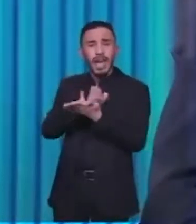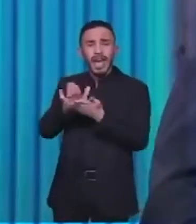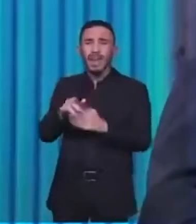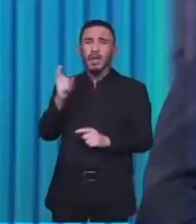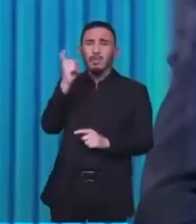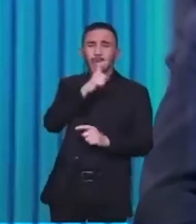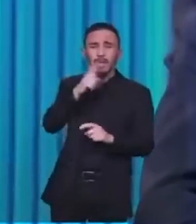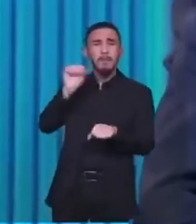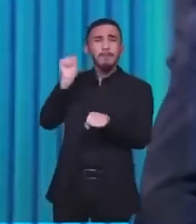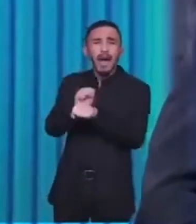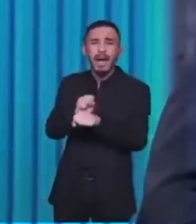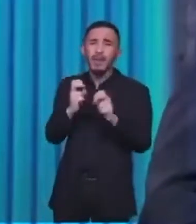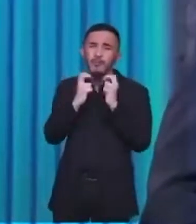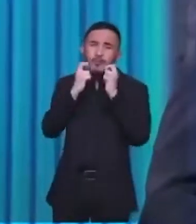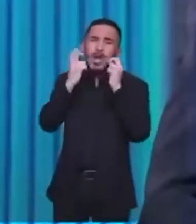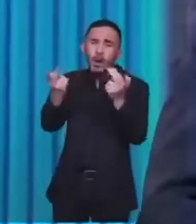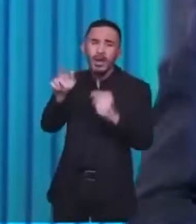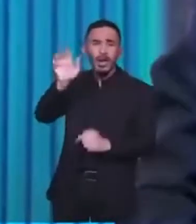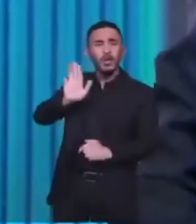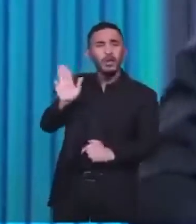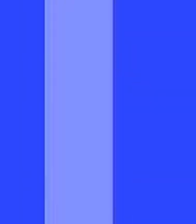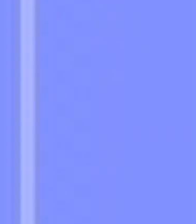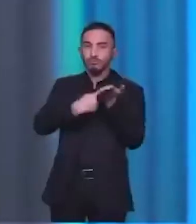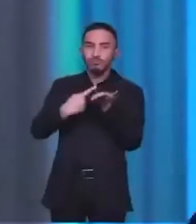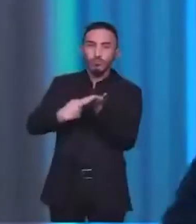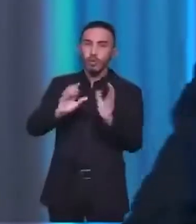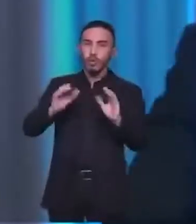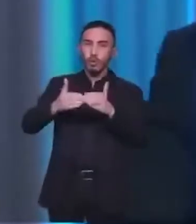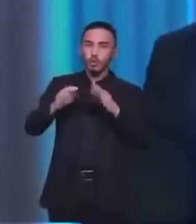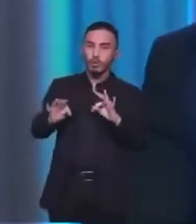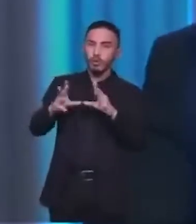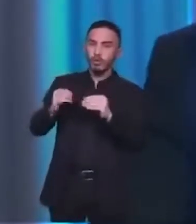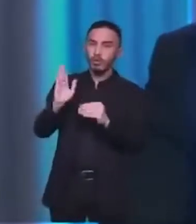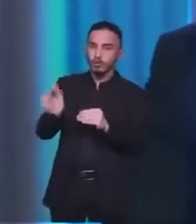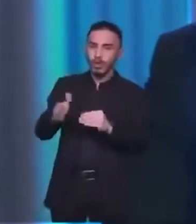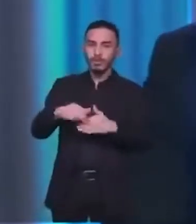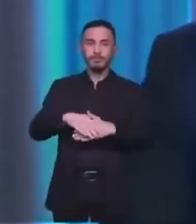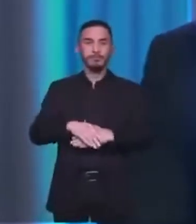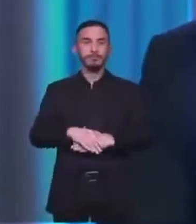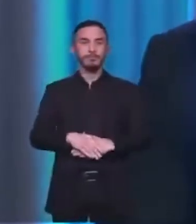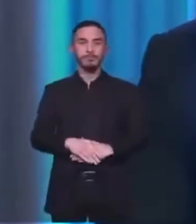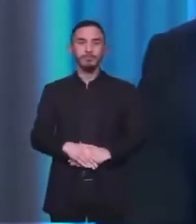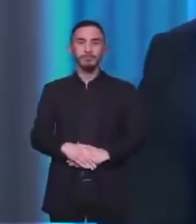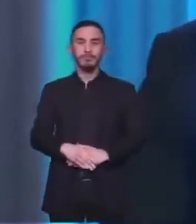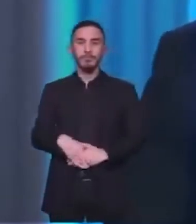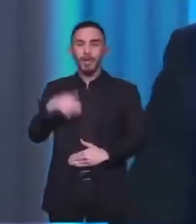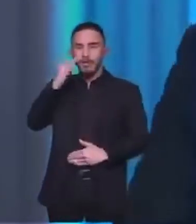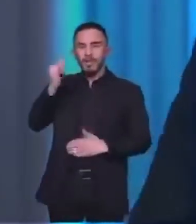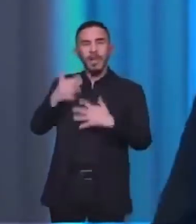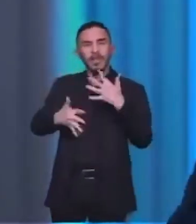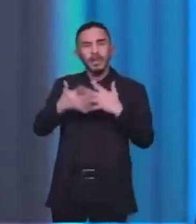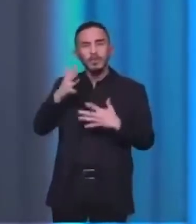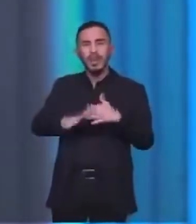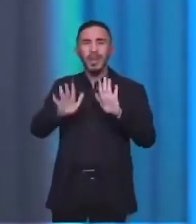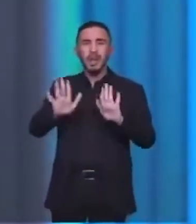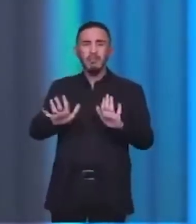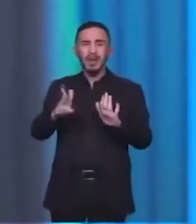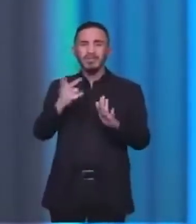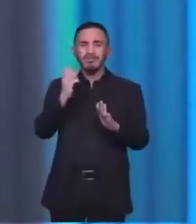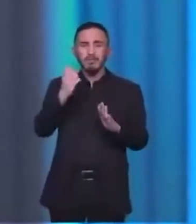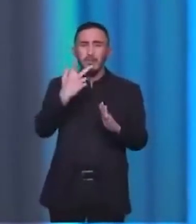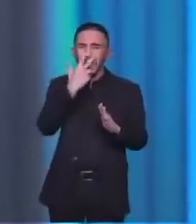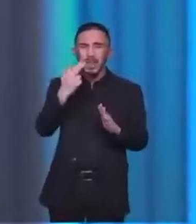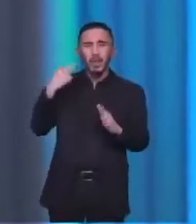de mentir, tome vergonha na cara, Lula. Senhores, para não atrapalhar o debate. Mas é uma